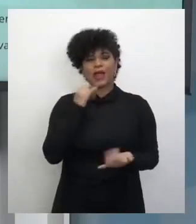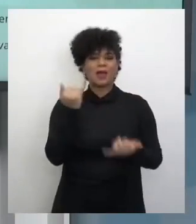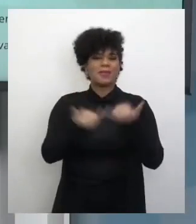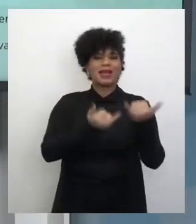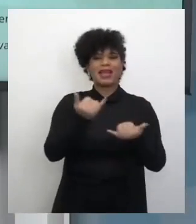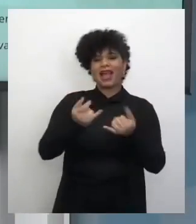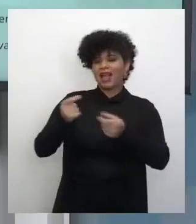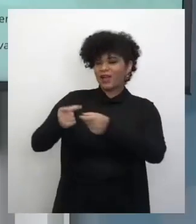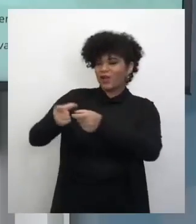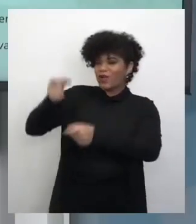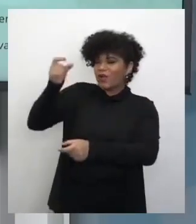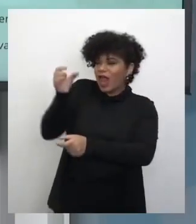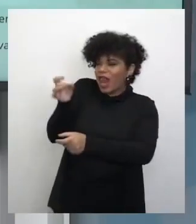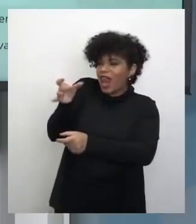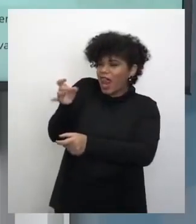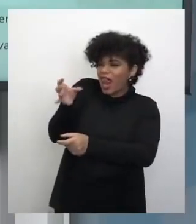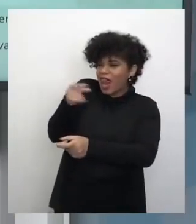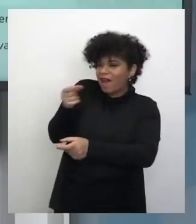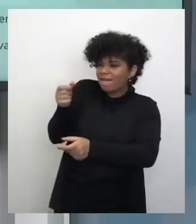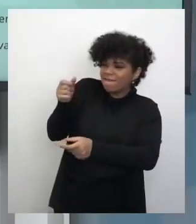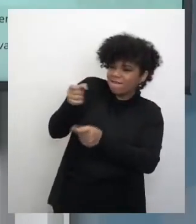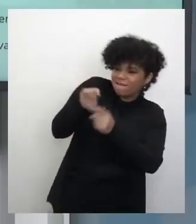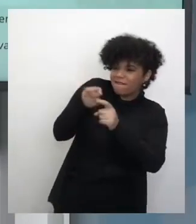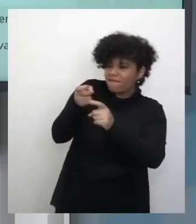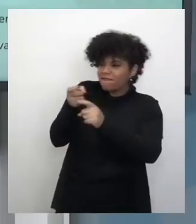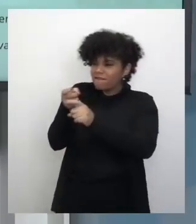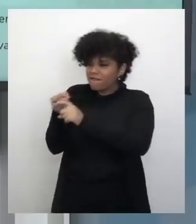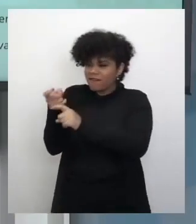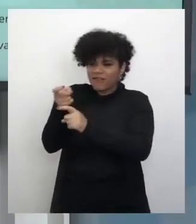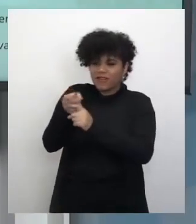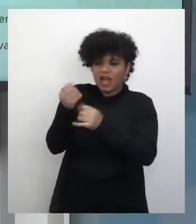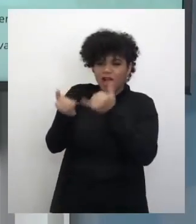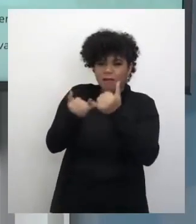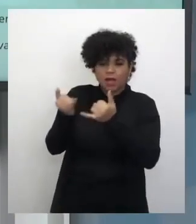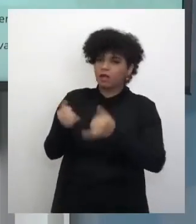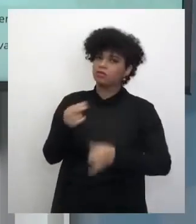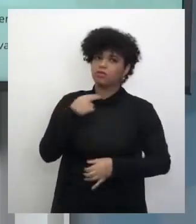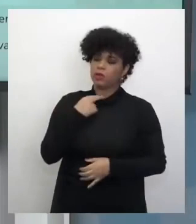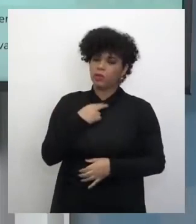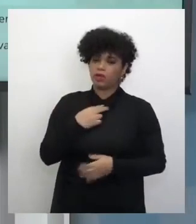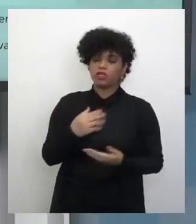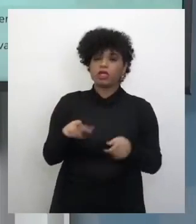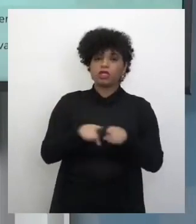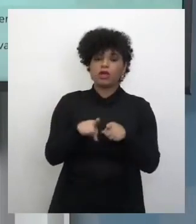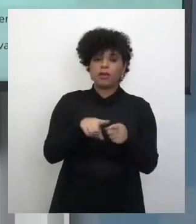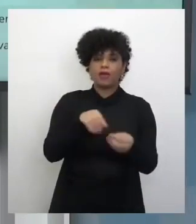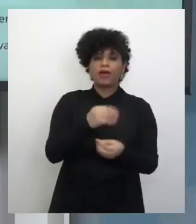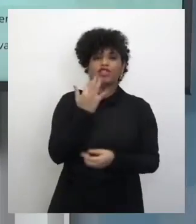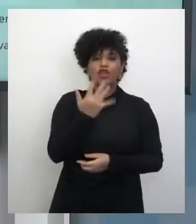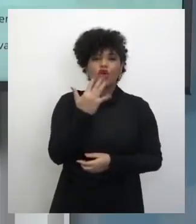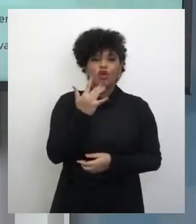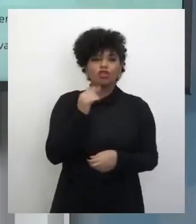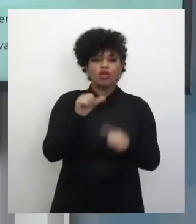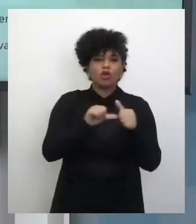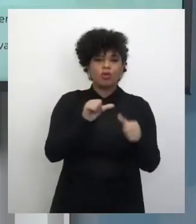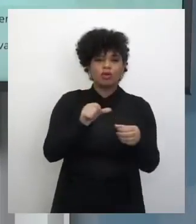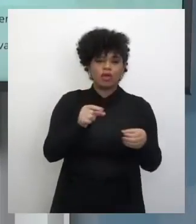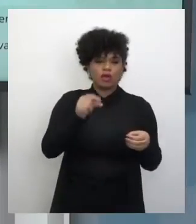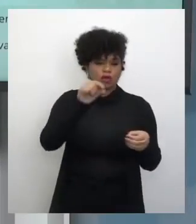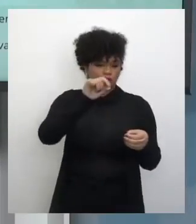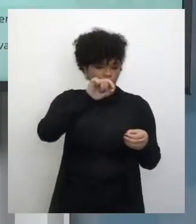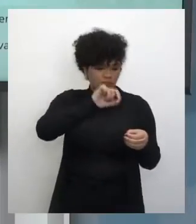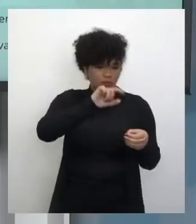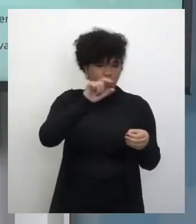a vidraria, brincar com os ácidos. Alguns ácidos mudam de cor com indicador, então a